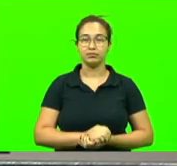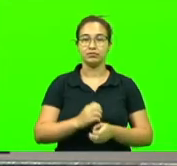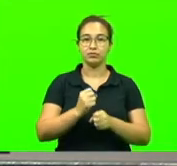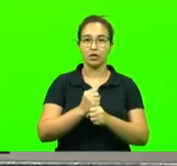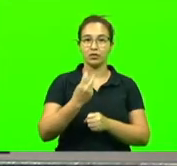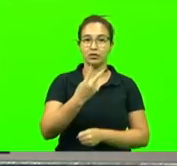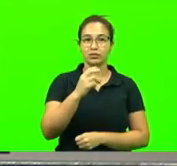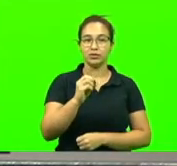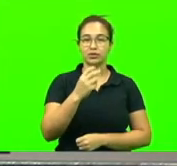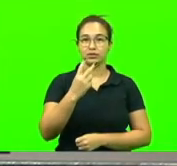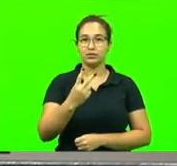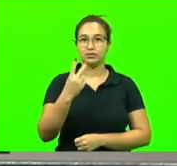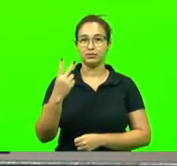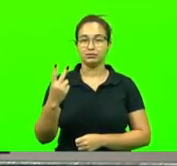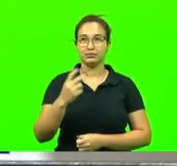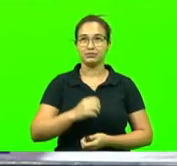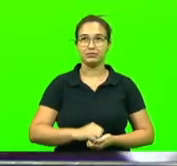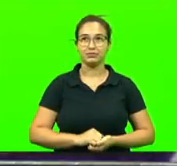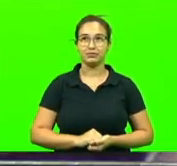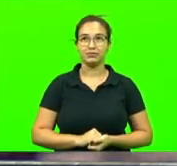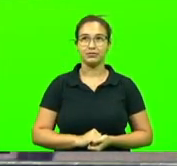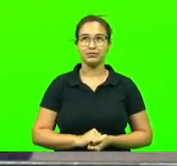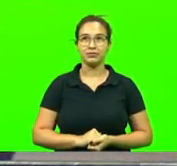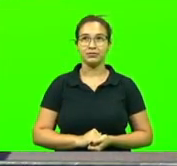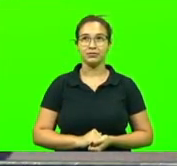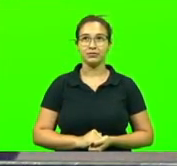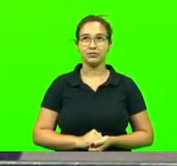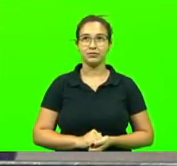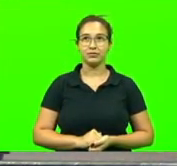de 2022.